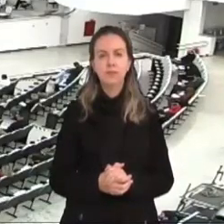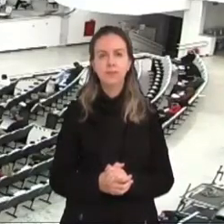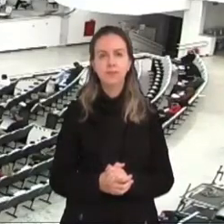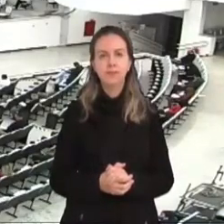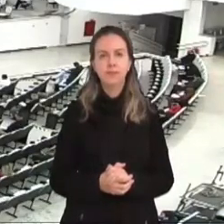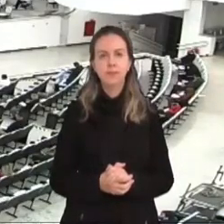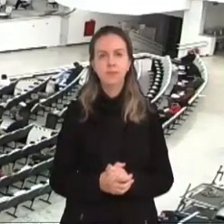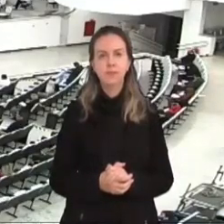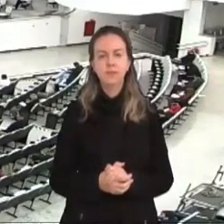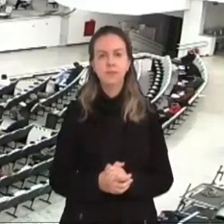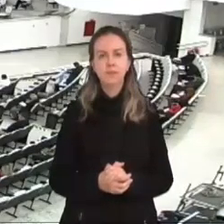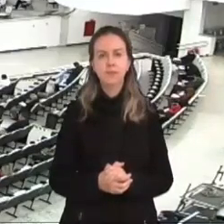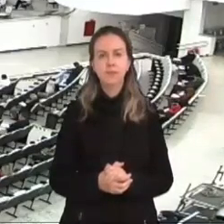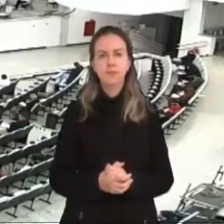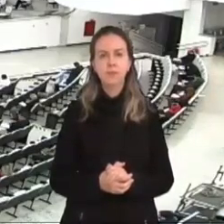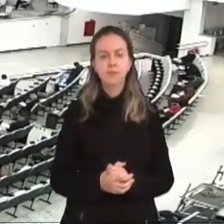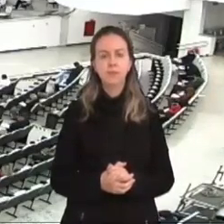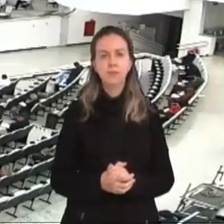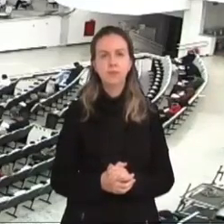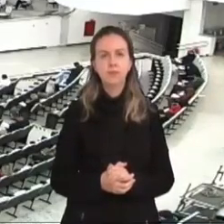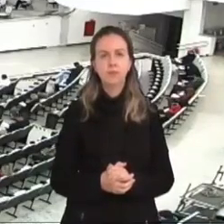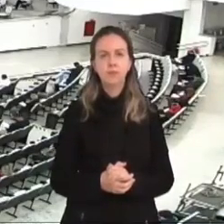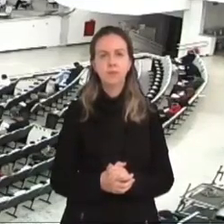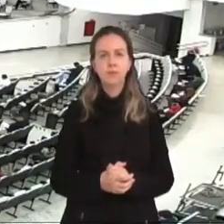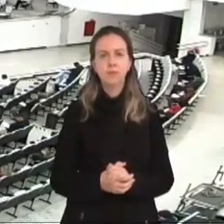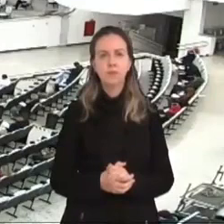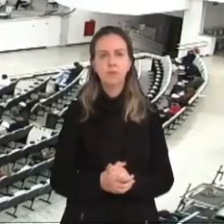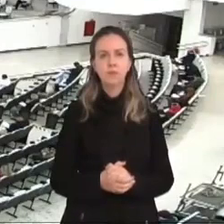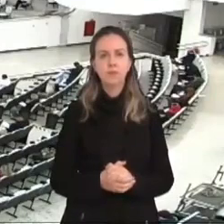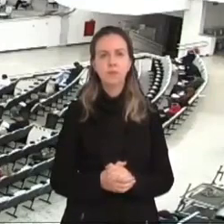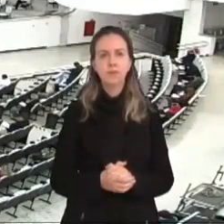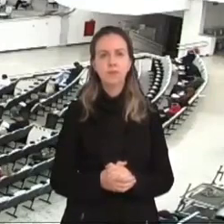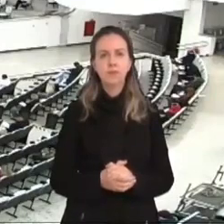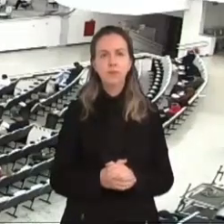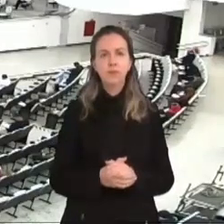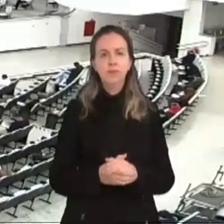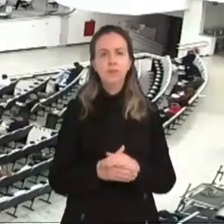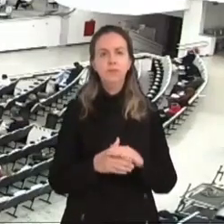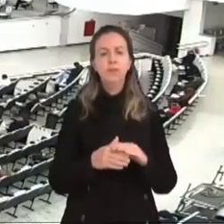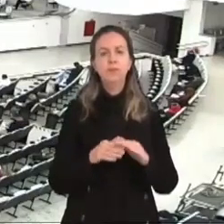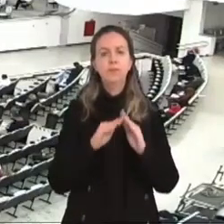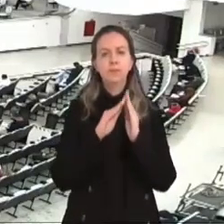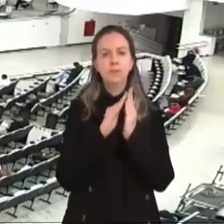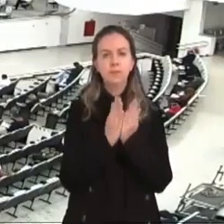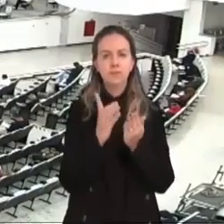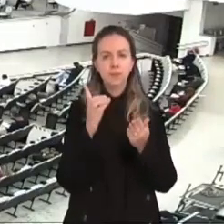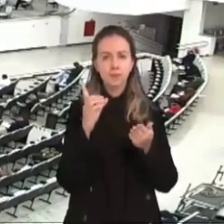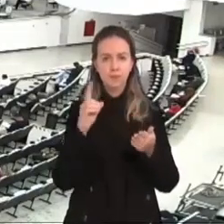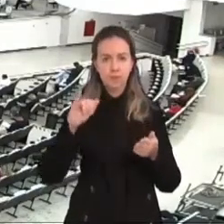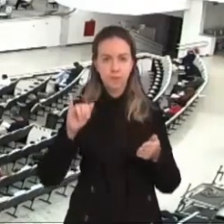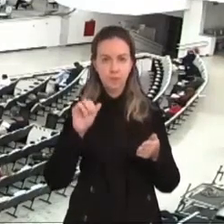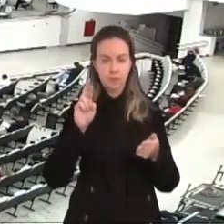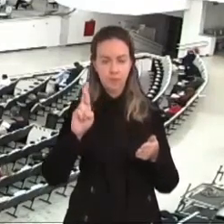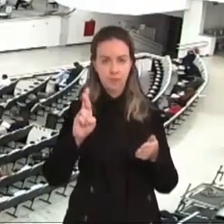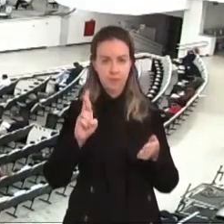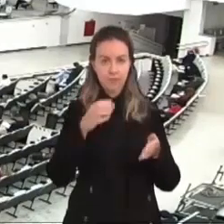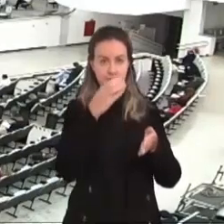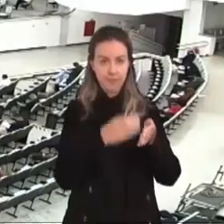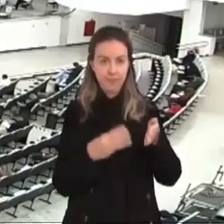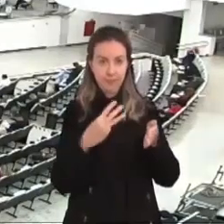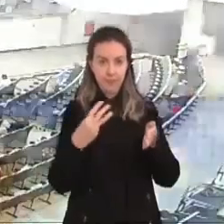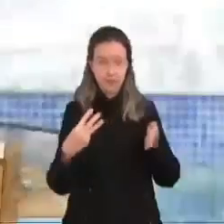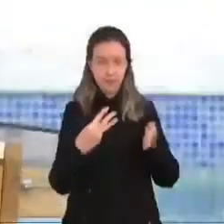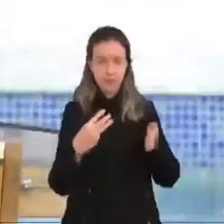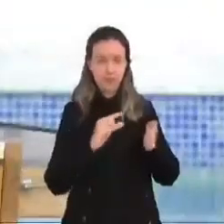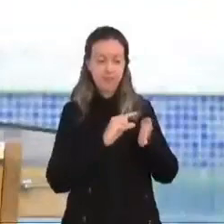Jeremias, identifique aí, por favor, o versículo de número 1, porque nós vamos ler a partir